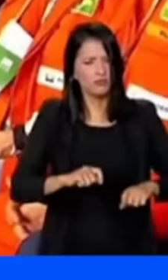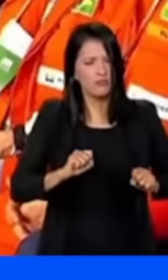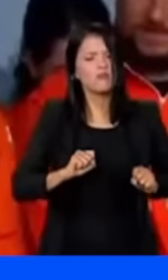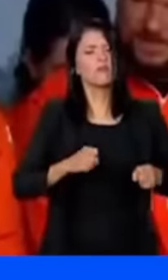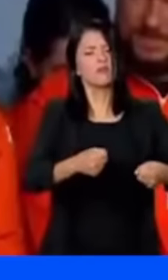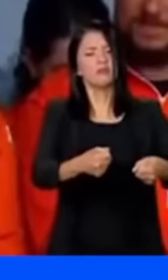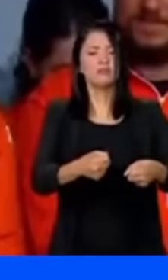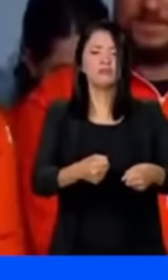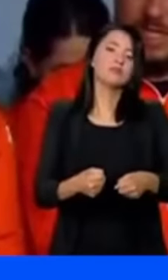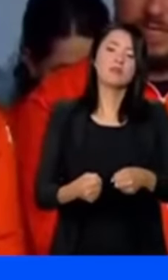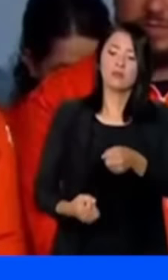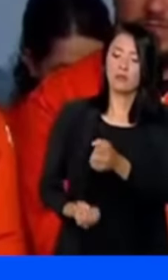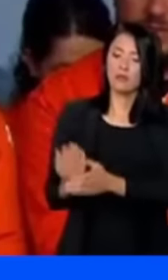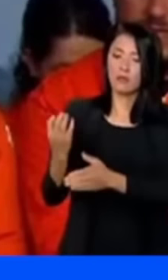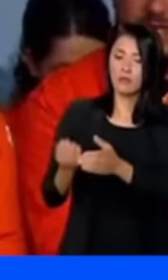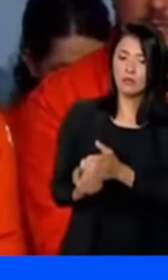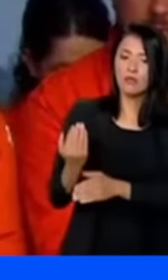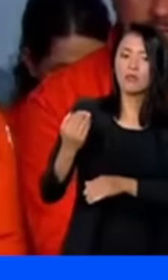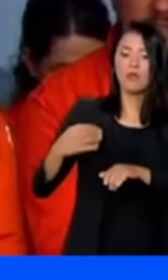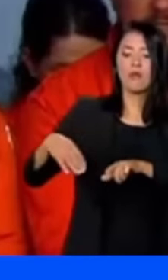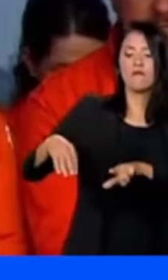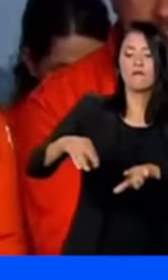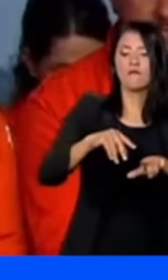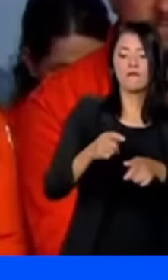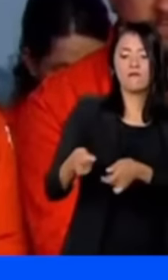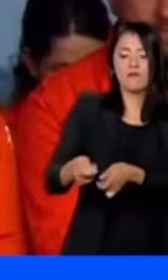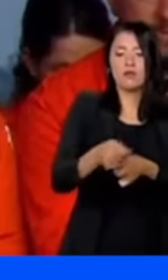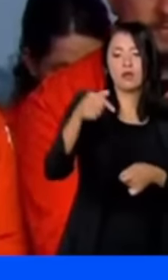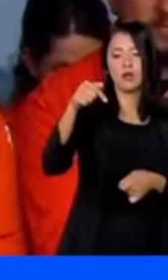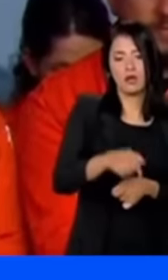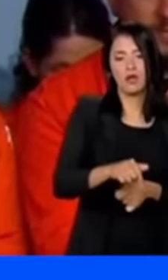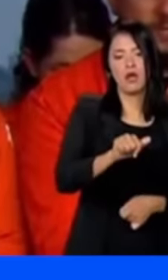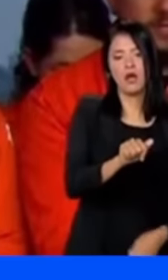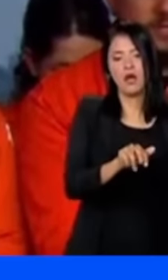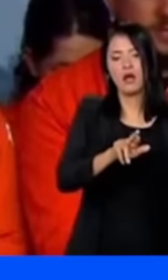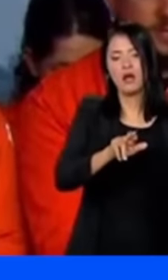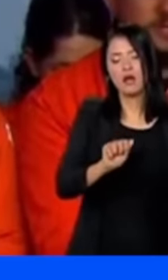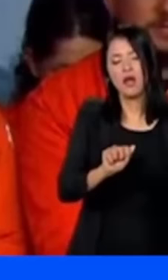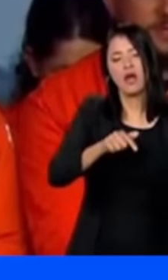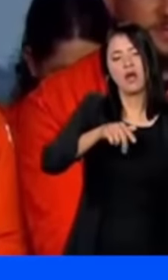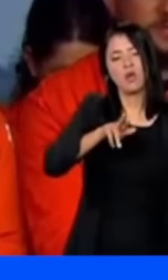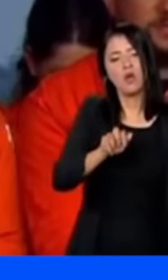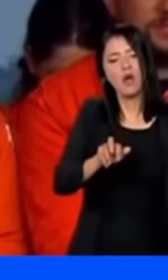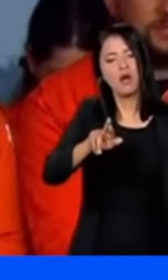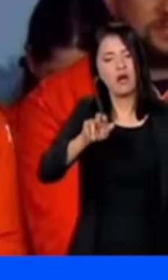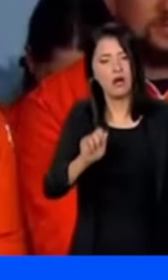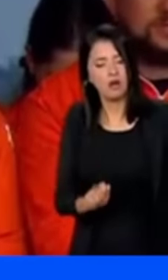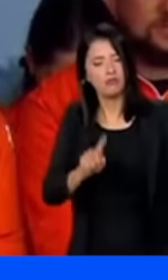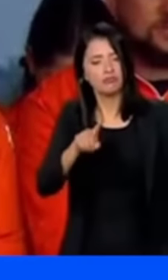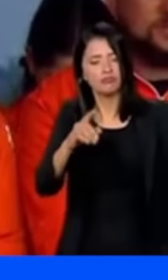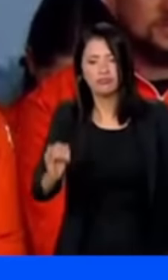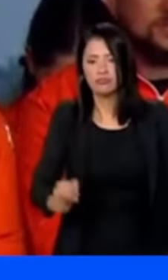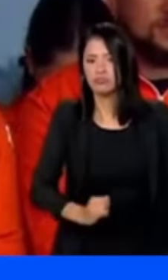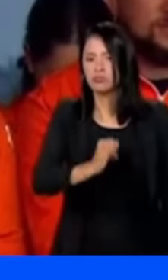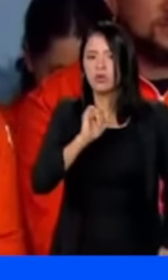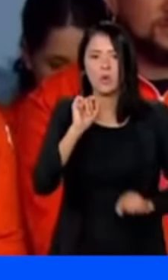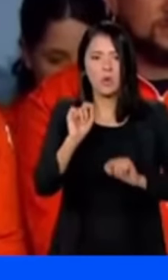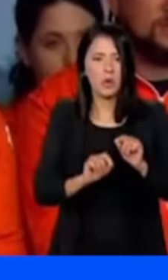A produção de fertilizantes aqui em Araucária será uma peça-chave para o Brasil reduzir a